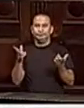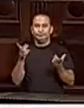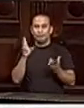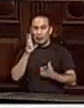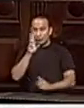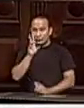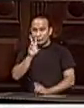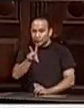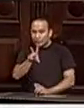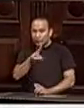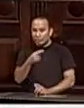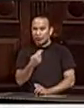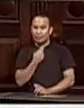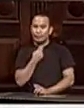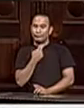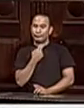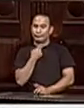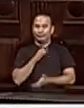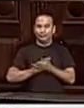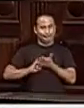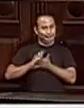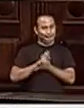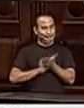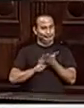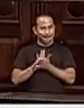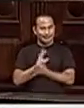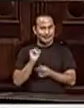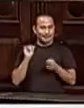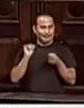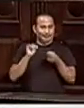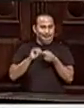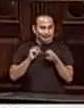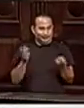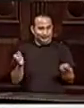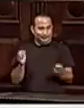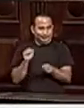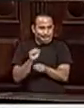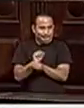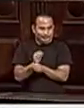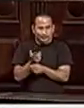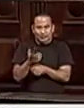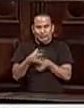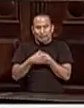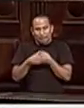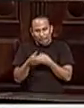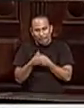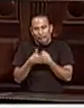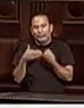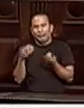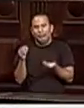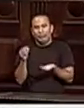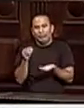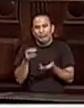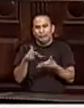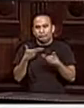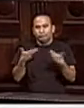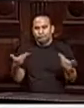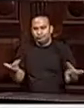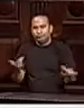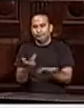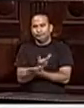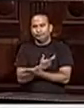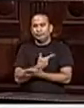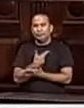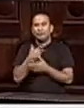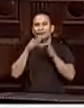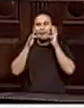ver. Nós não podemos de forma alguma ficar imune e insensível às famílias, a quantidade